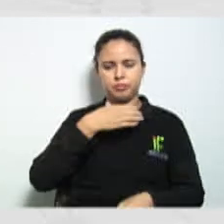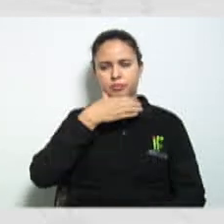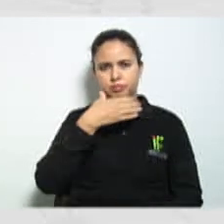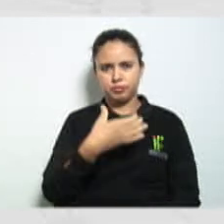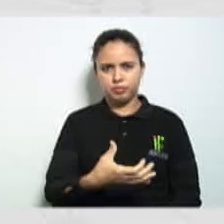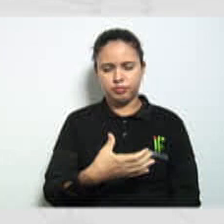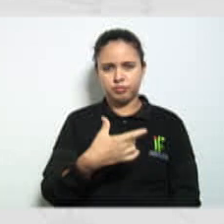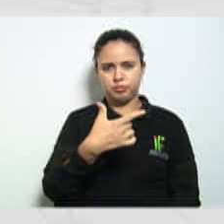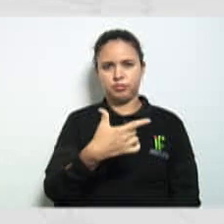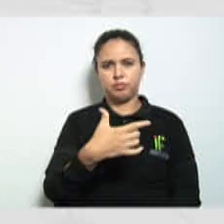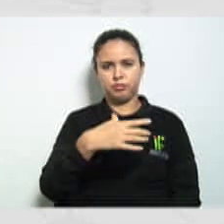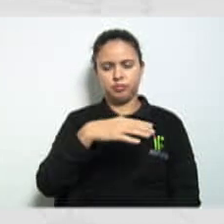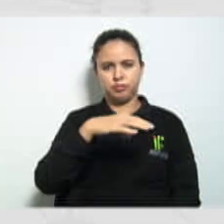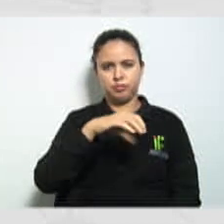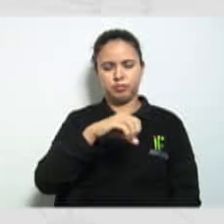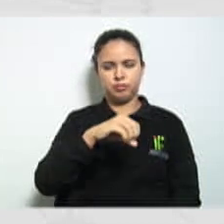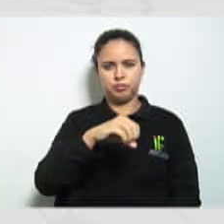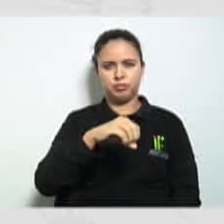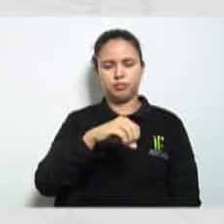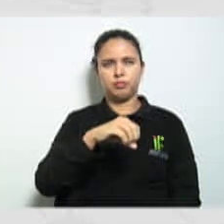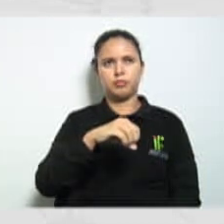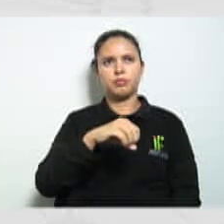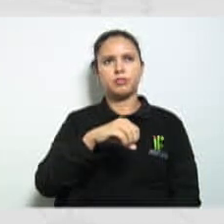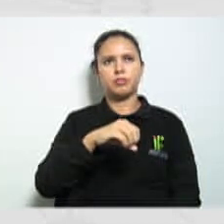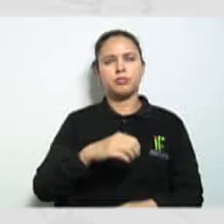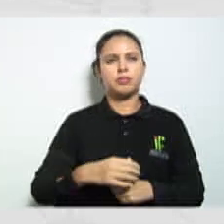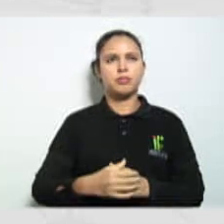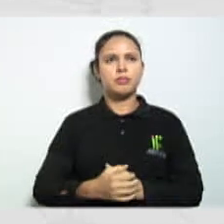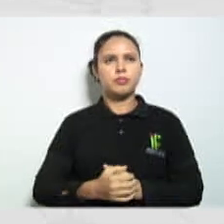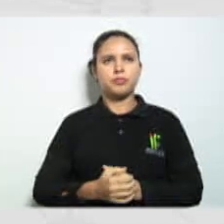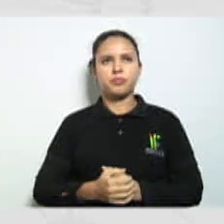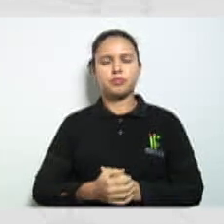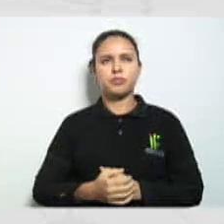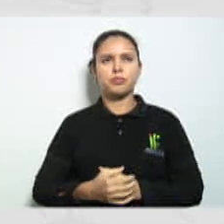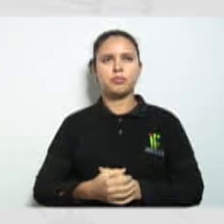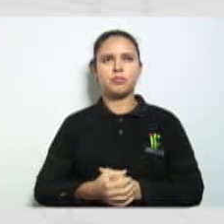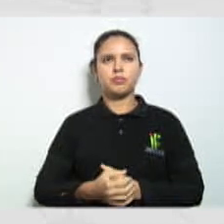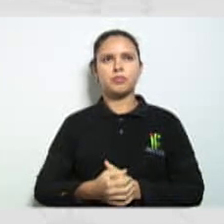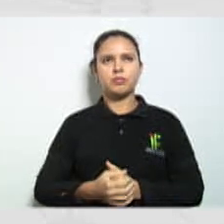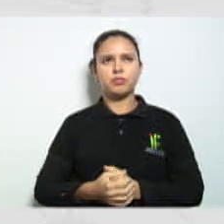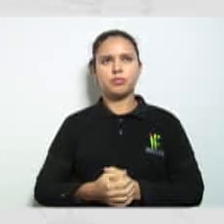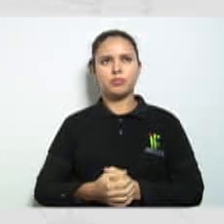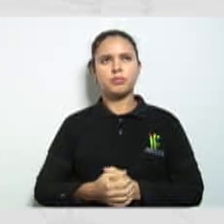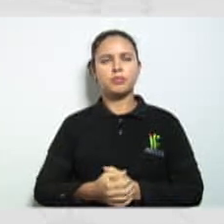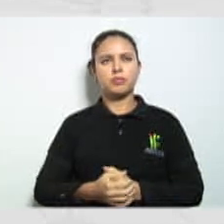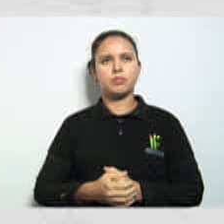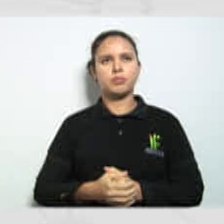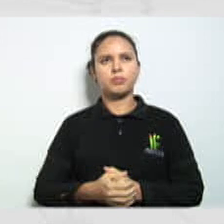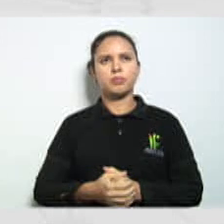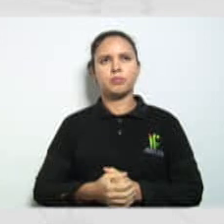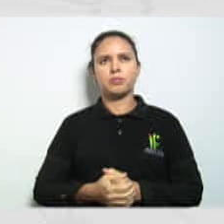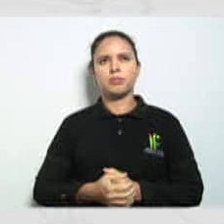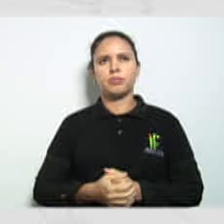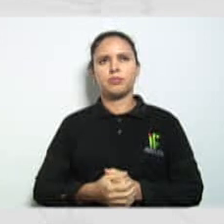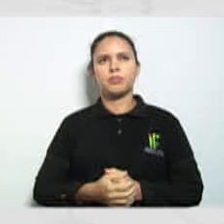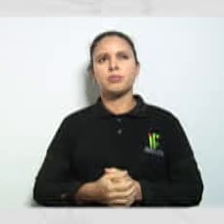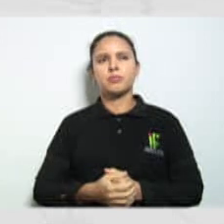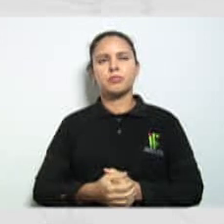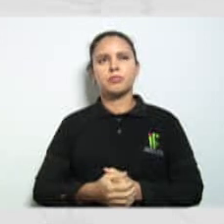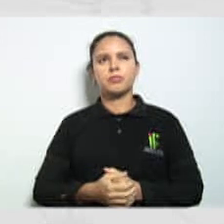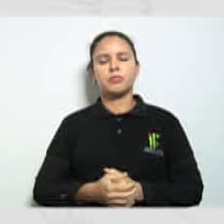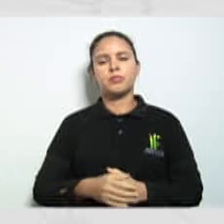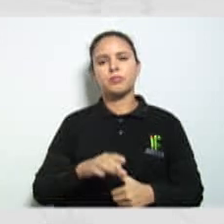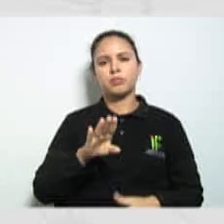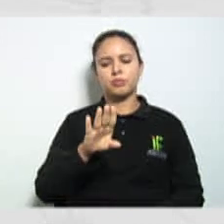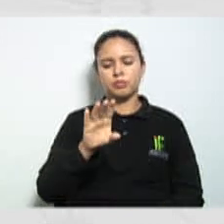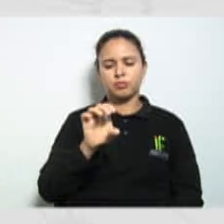dezembro então, vamos supor, os bens e direitos que poderão se